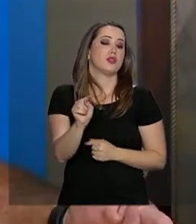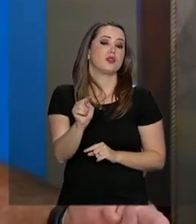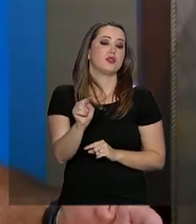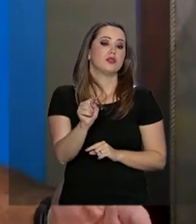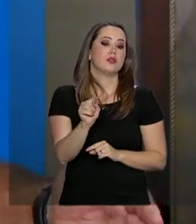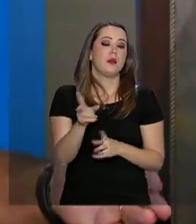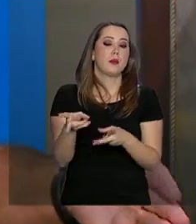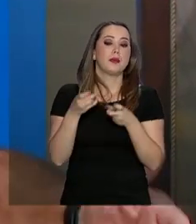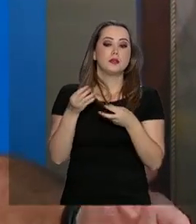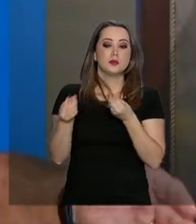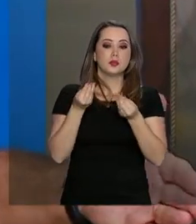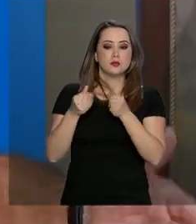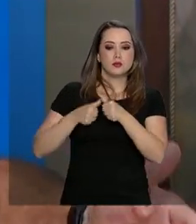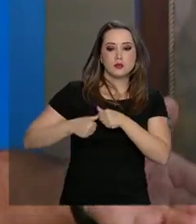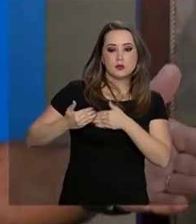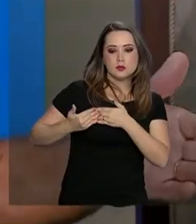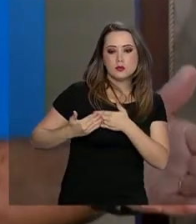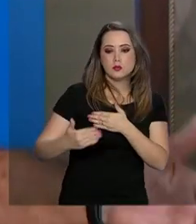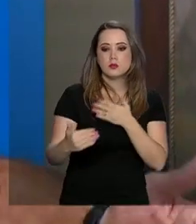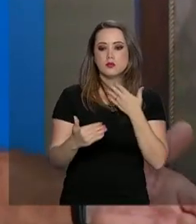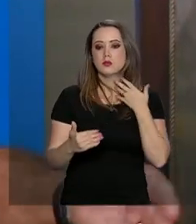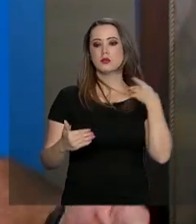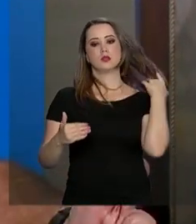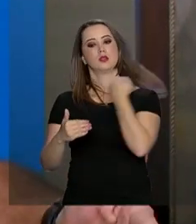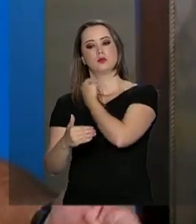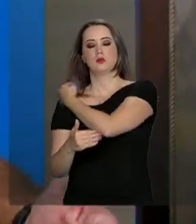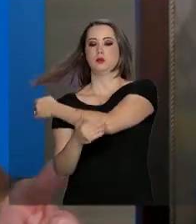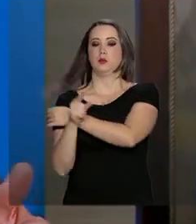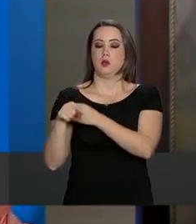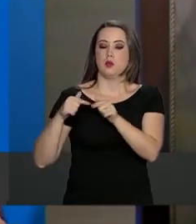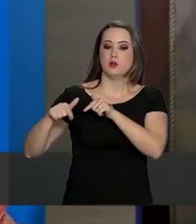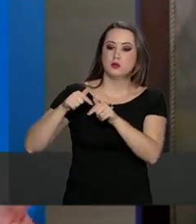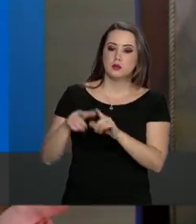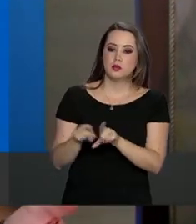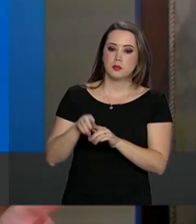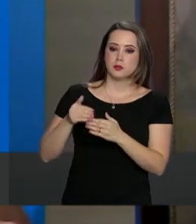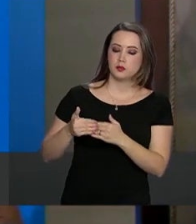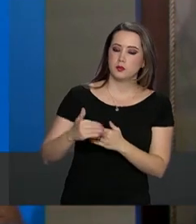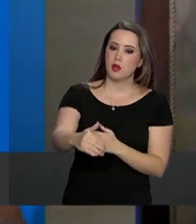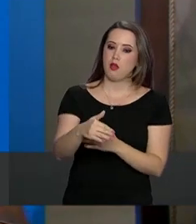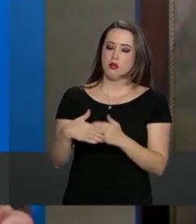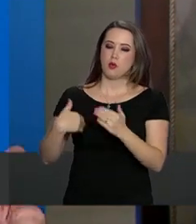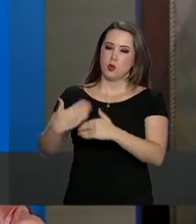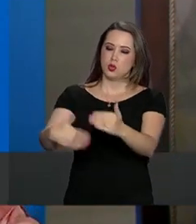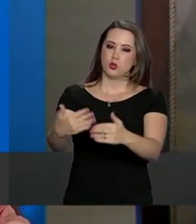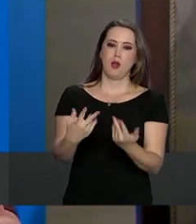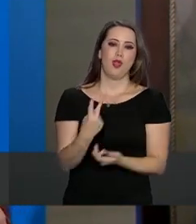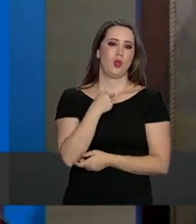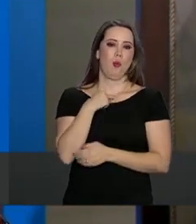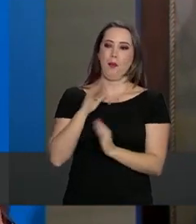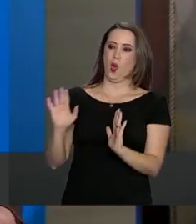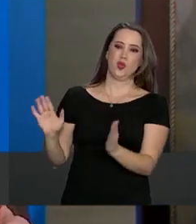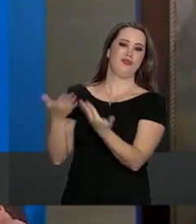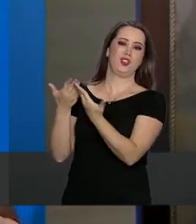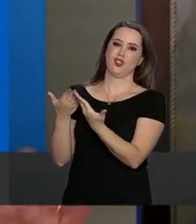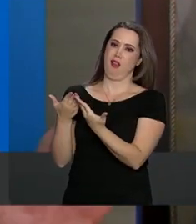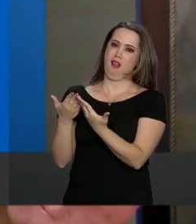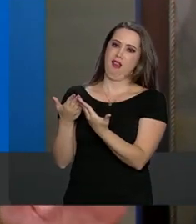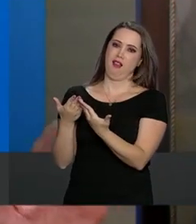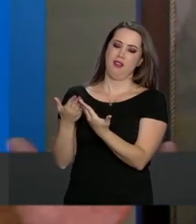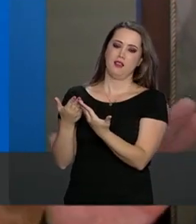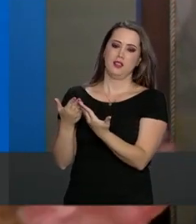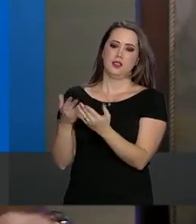operação que está em andamento desde 2018, vai continuar. A gente não pode interromper isso, não